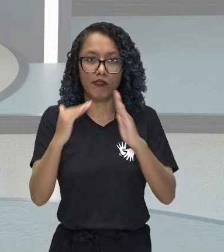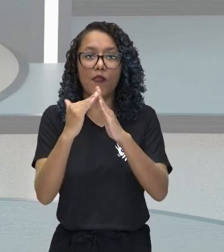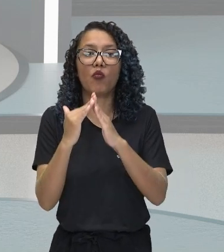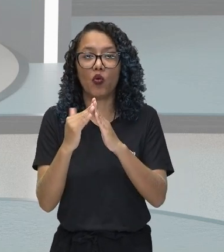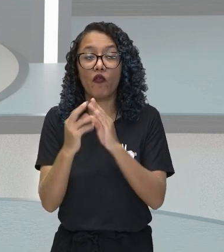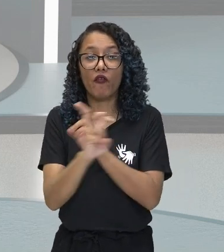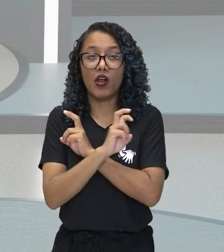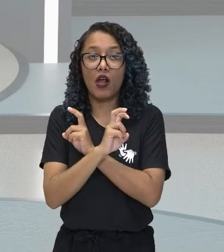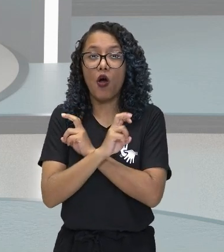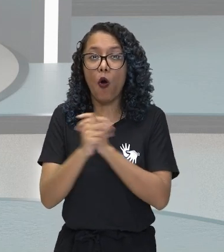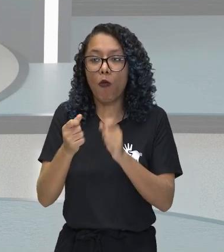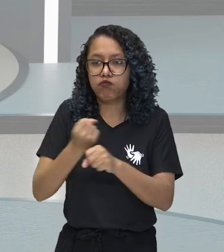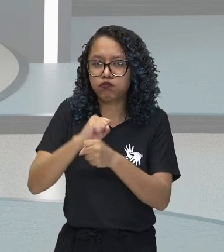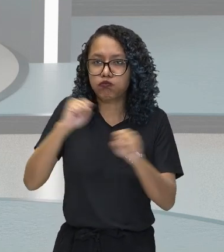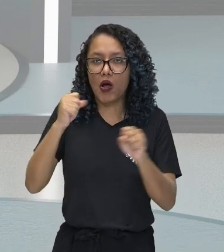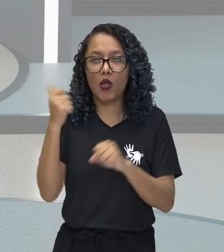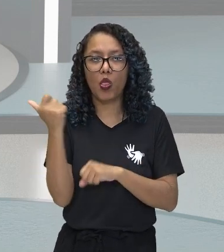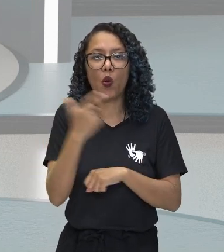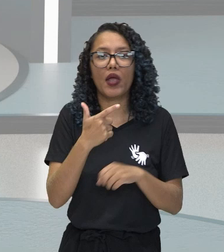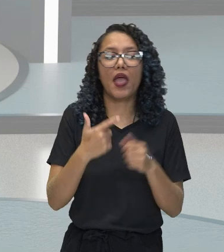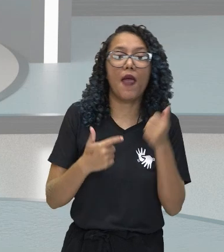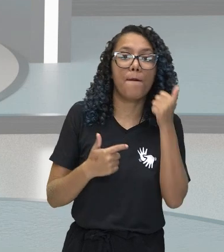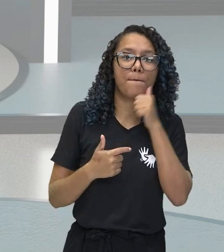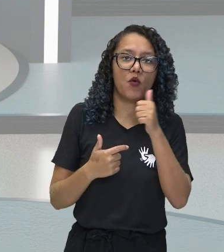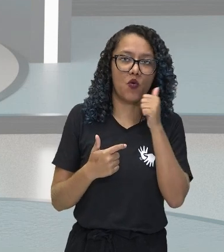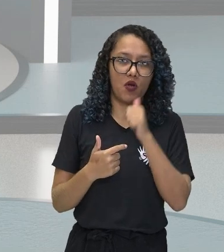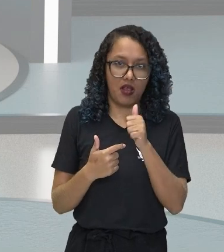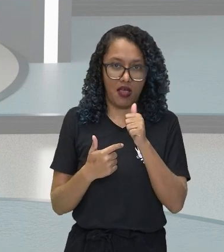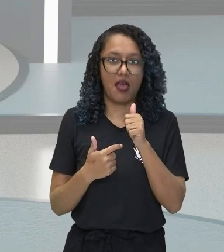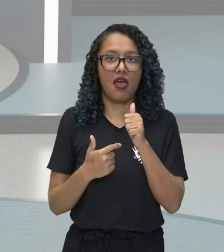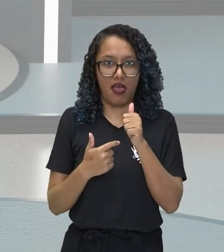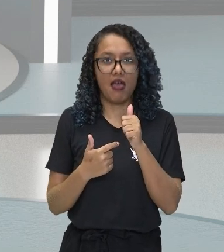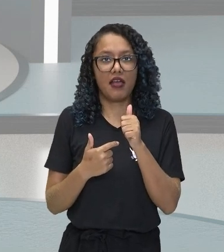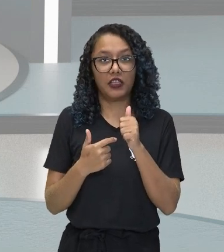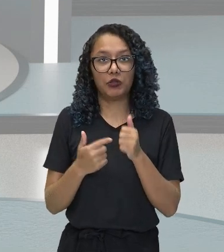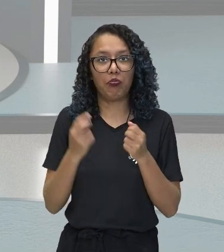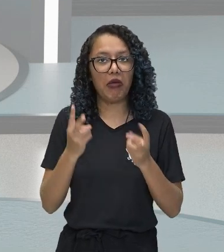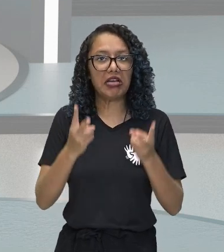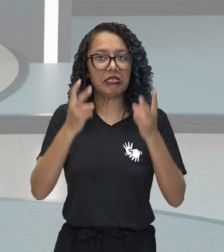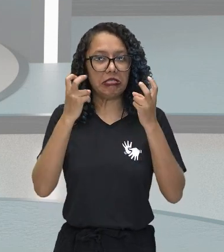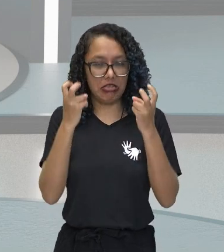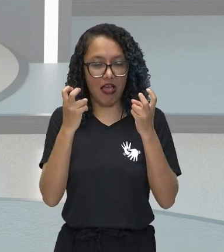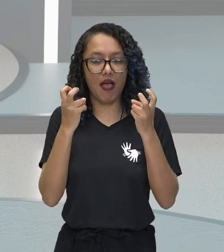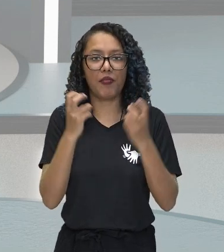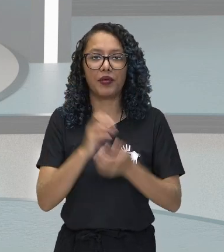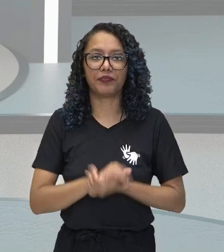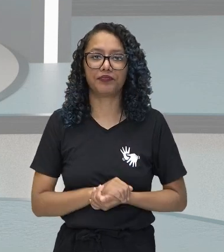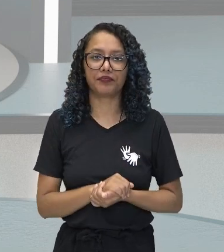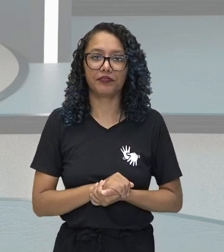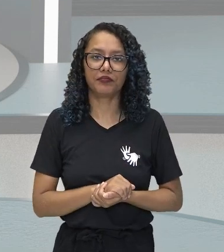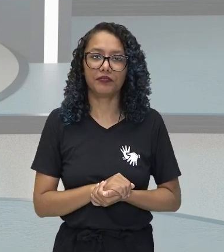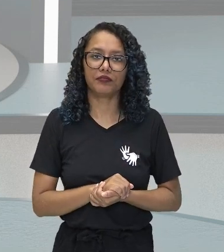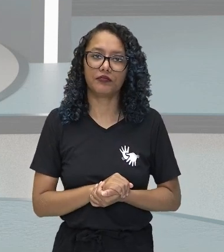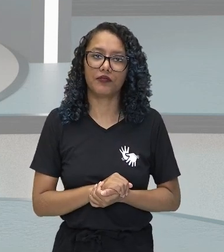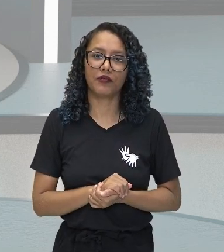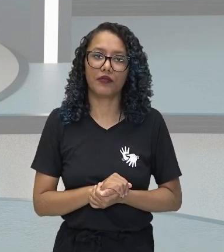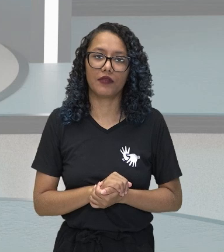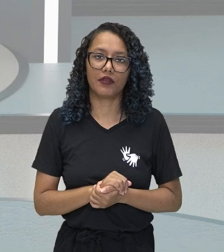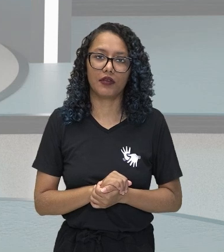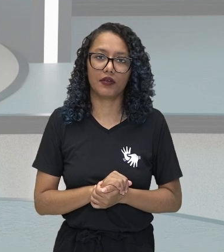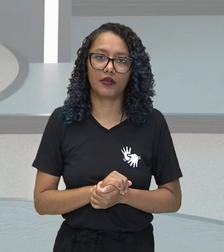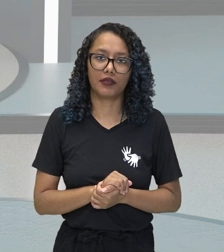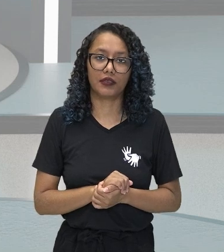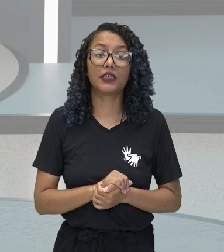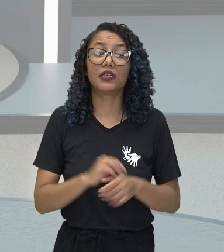forte da arte e da cultura egípcia, a gente tem nas pirâmides, e a gente tem também uma pintura com elementos